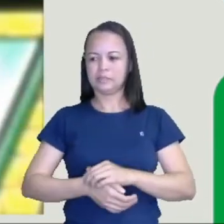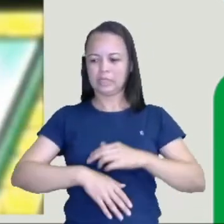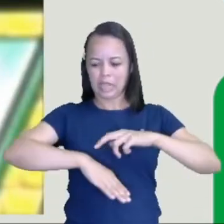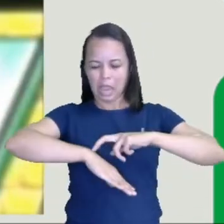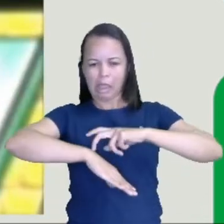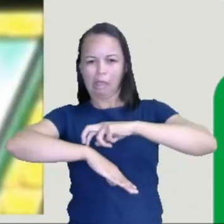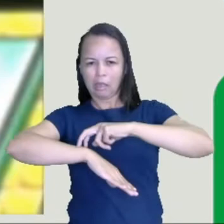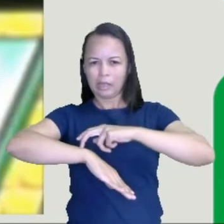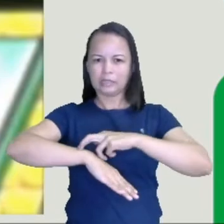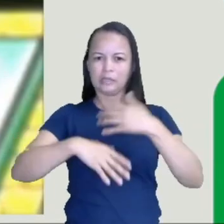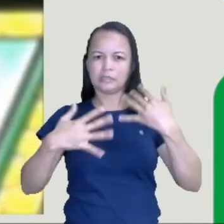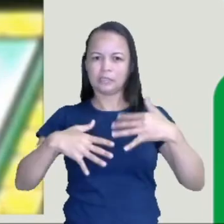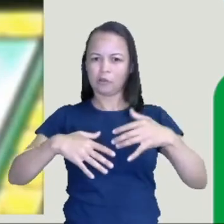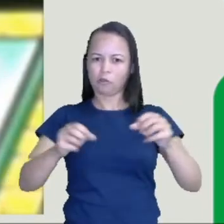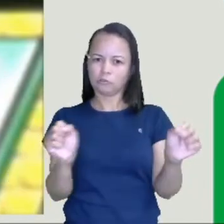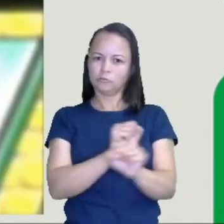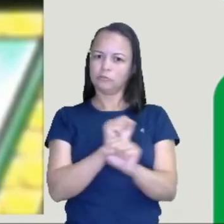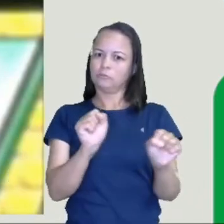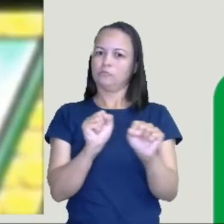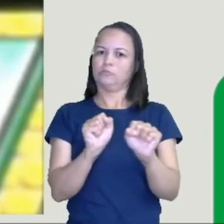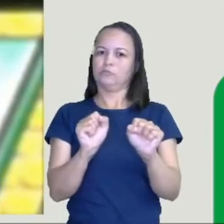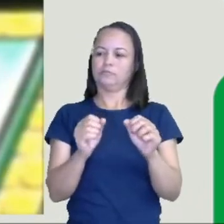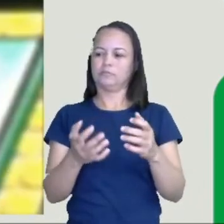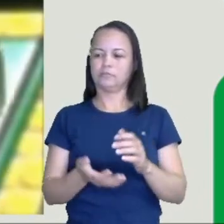Eita, esse negócio tá começando a me irritar.